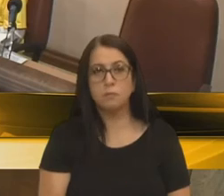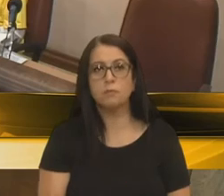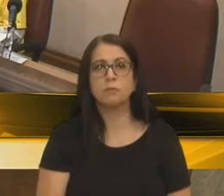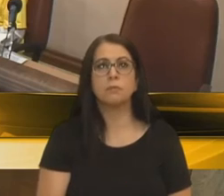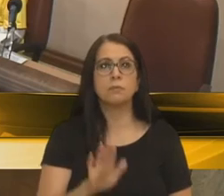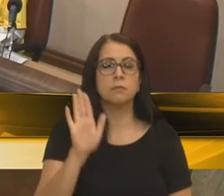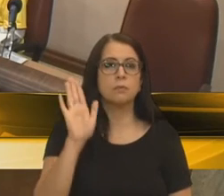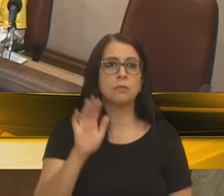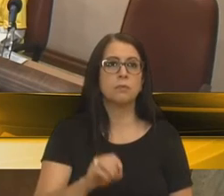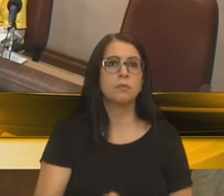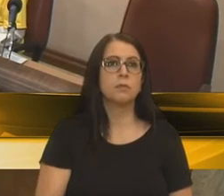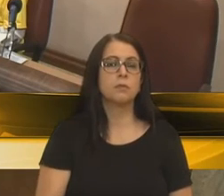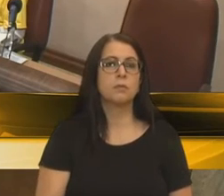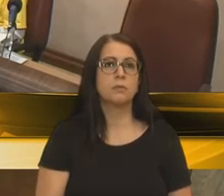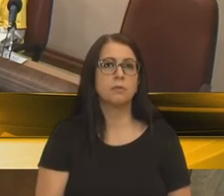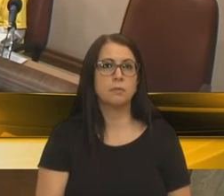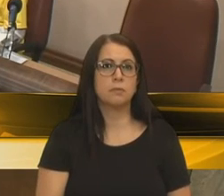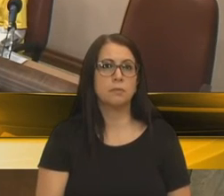Vereadora de lá.